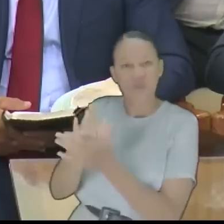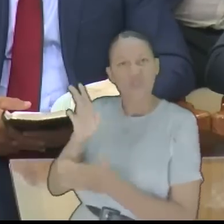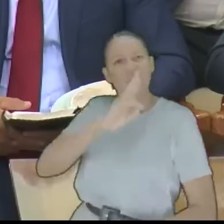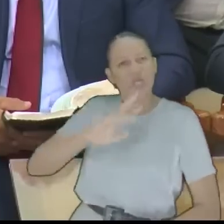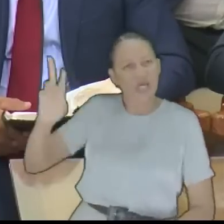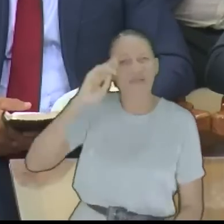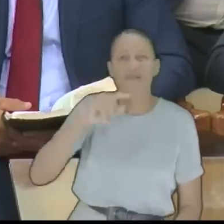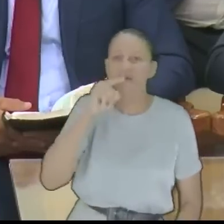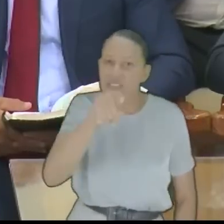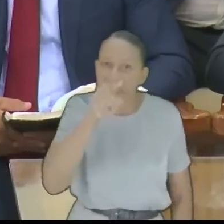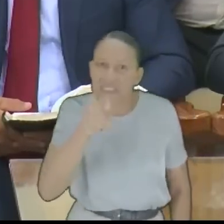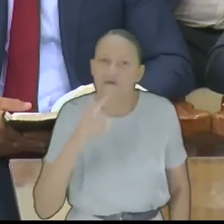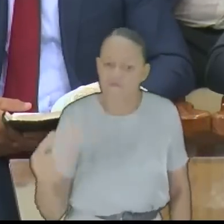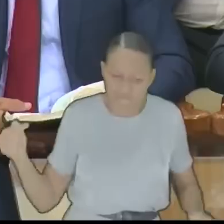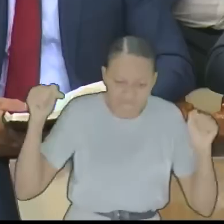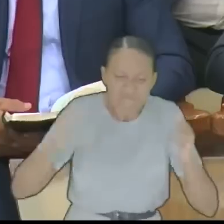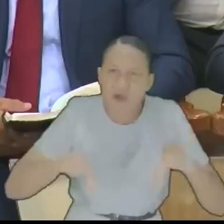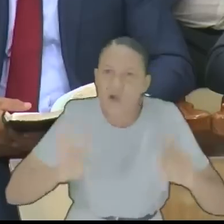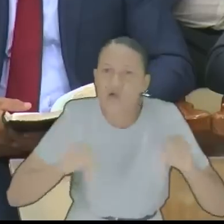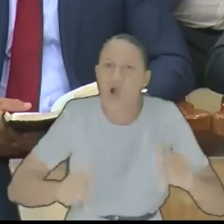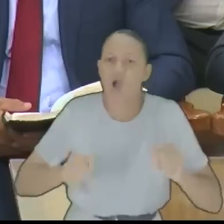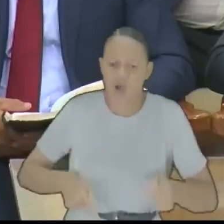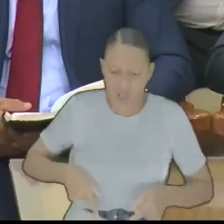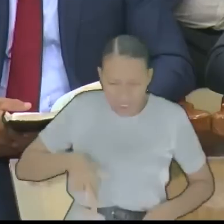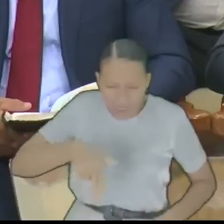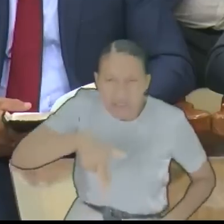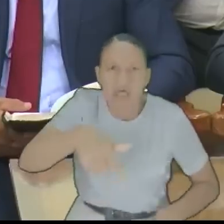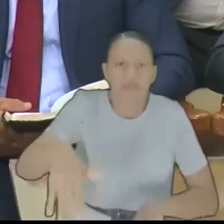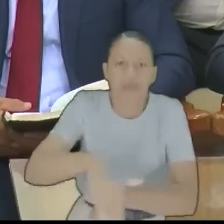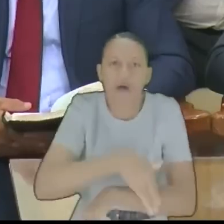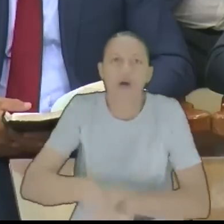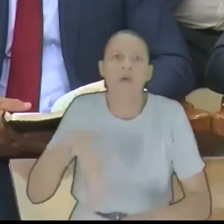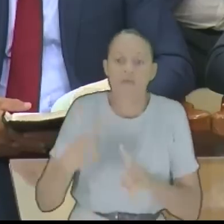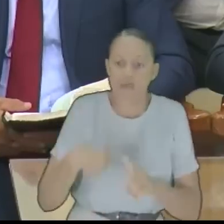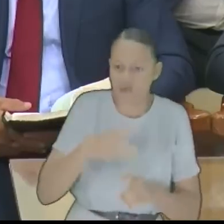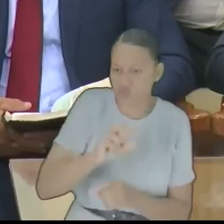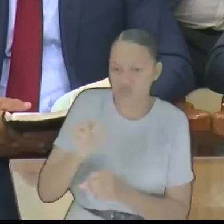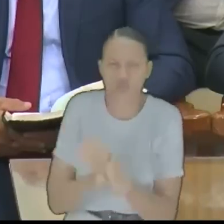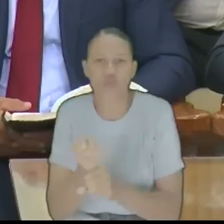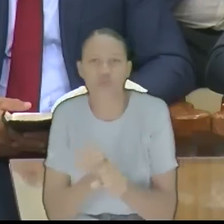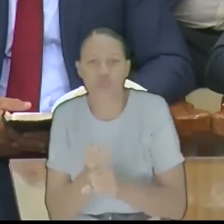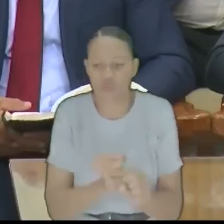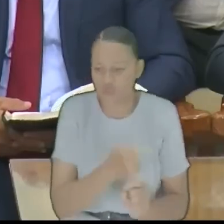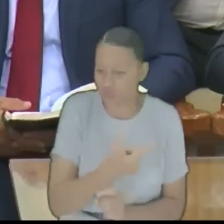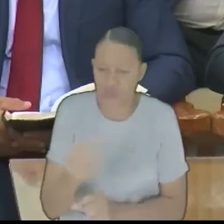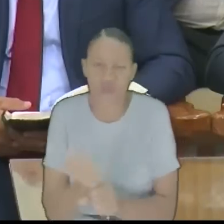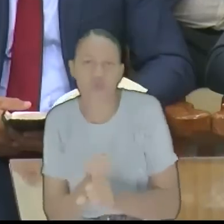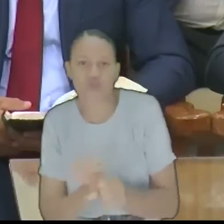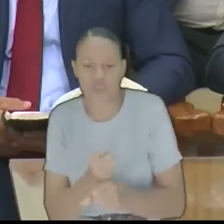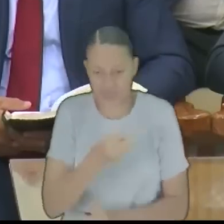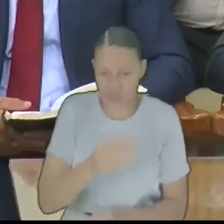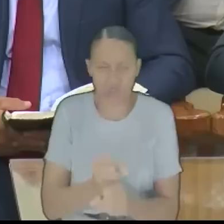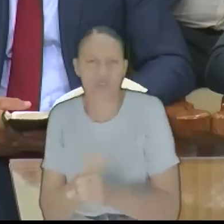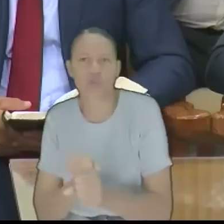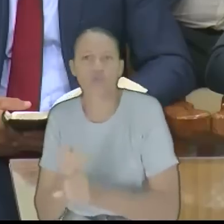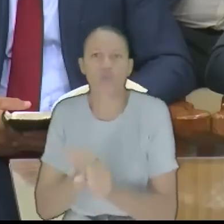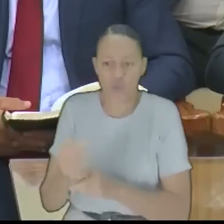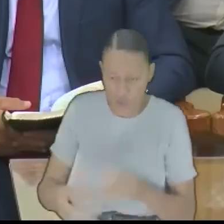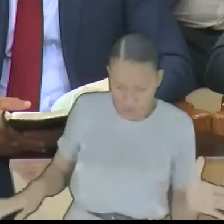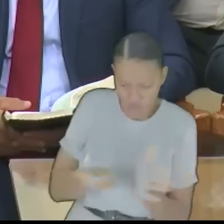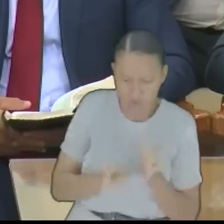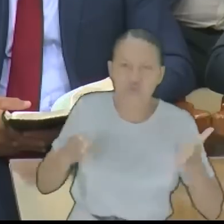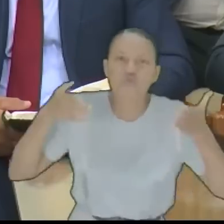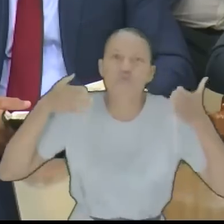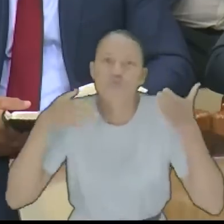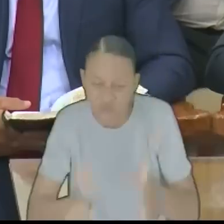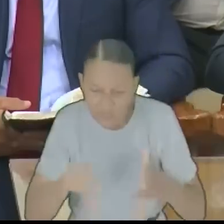Senhor. Você só está aqui hoje andando nessa rua porque há 500 anos, há 200 anos, há 300 anos chegou